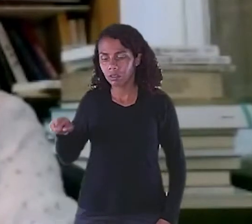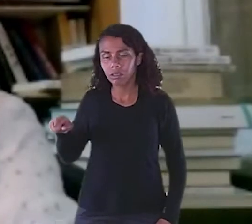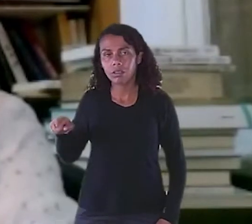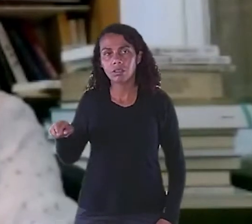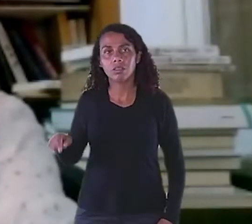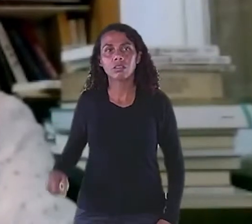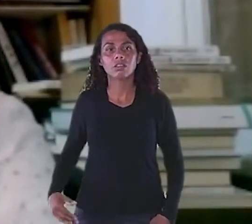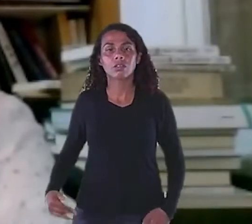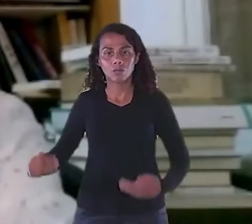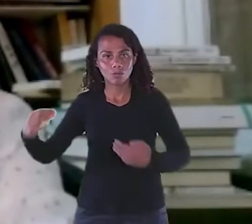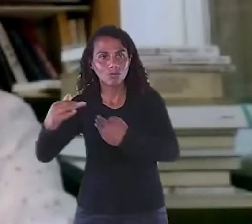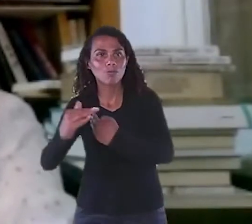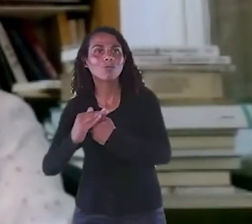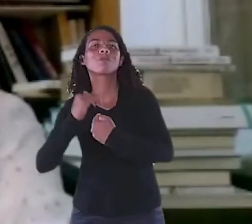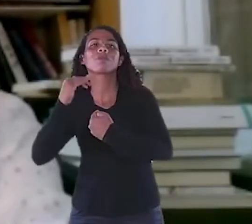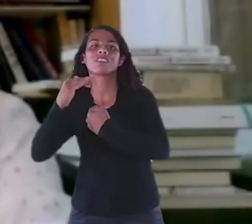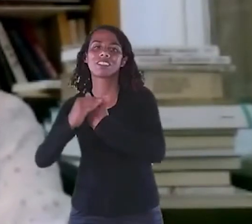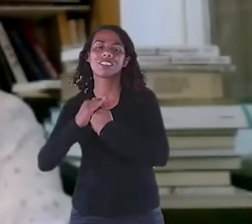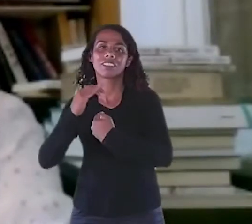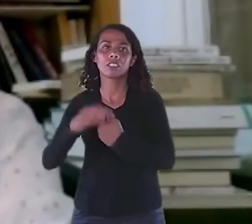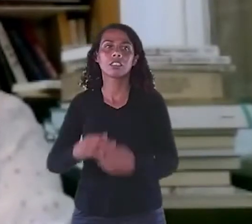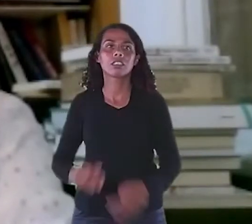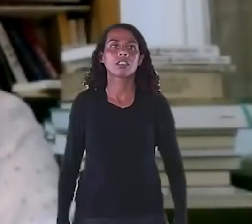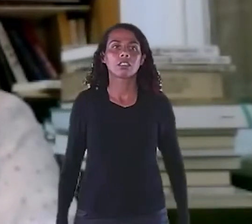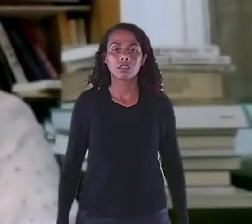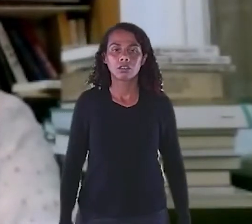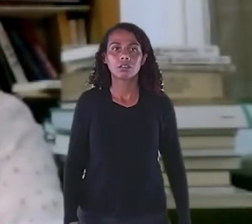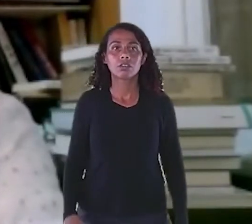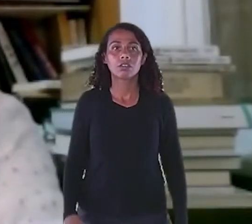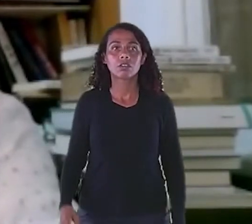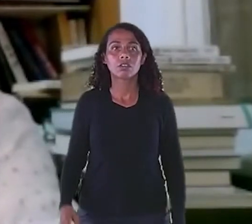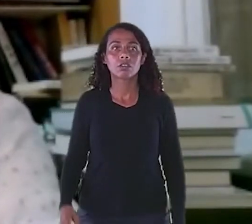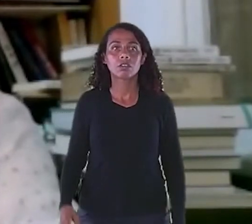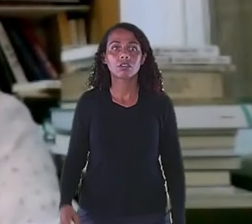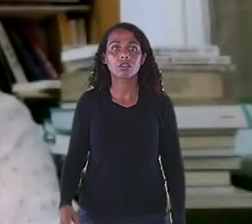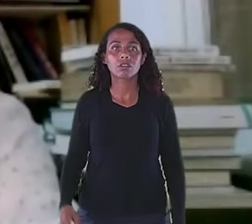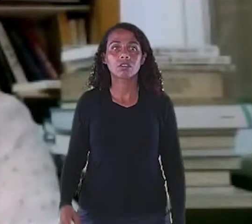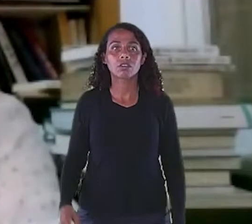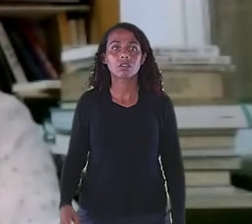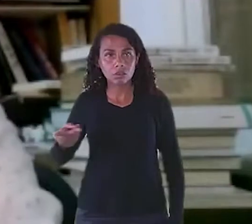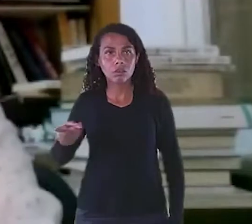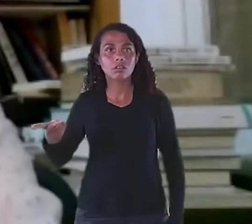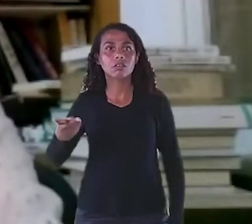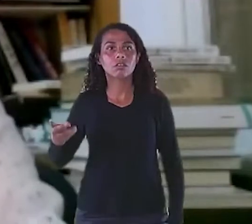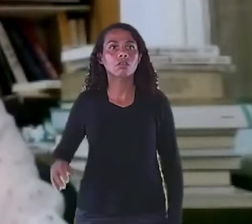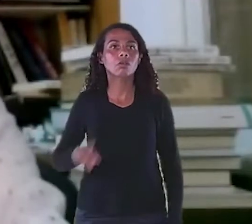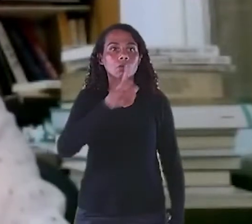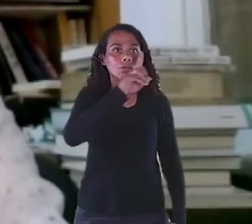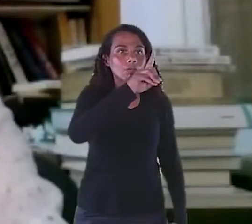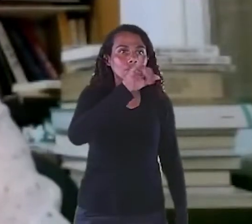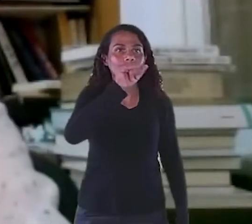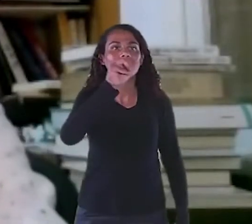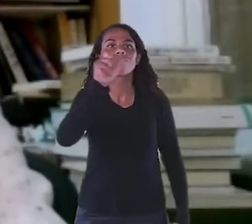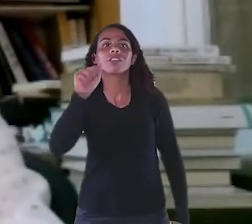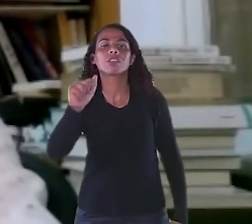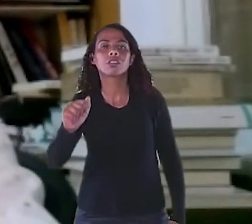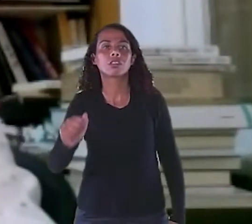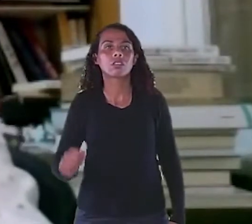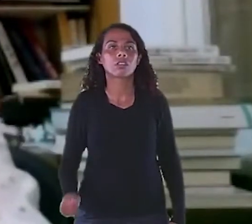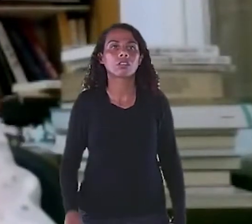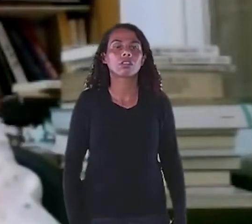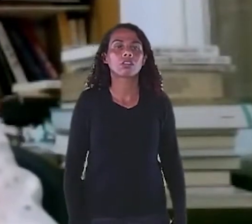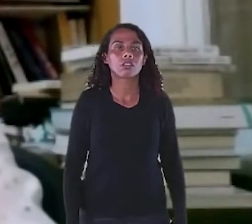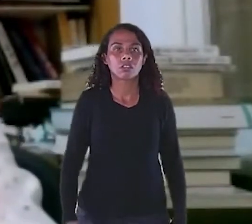Tivemos uma vez um almoço num restaurante chamado Maria das Tranças, num bairro assim